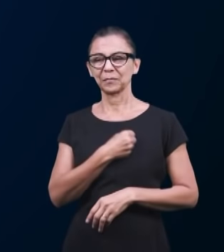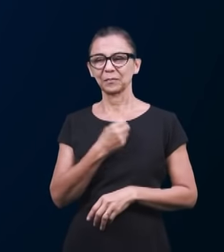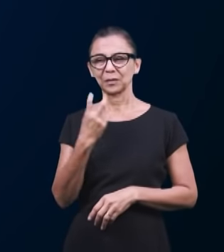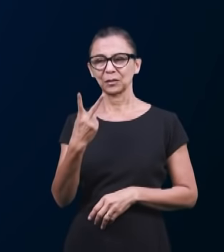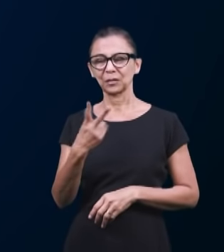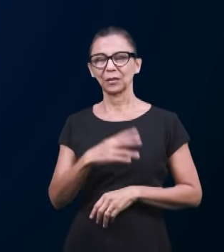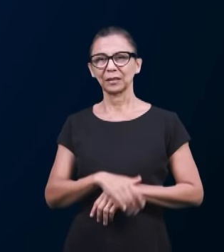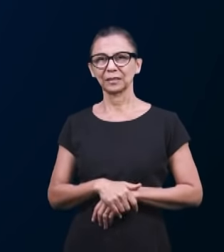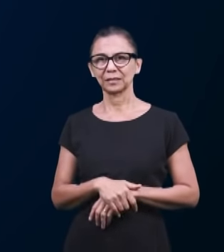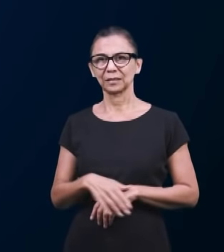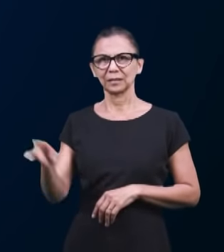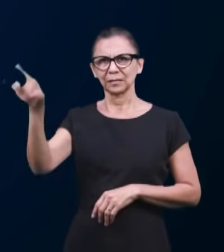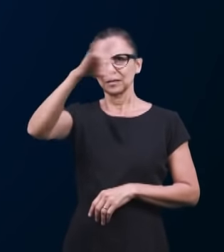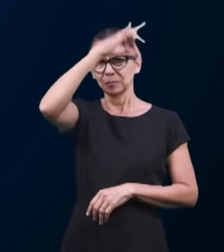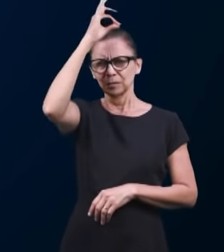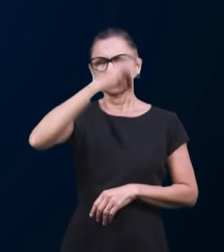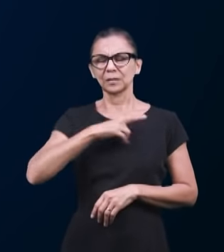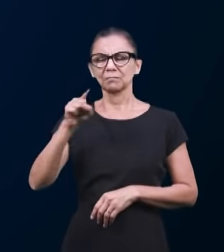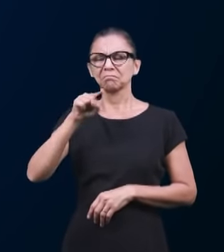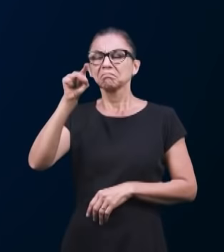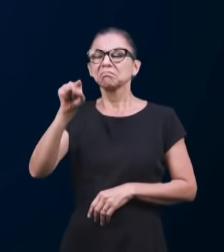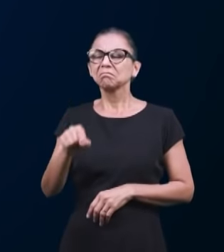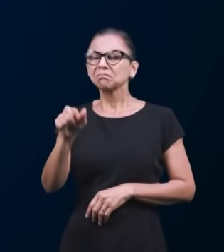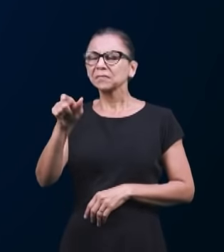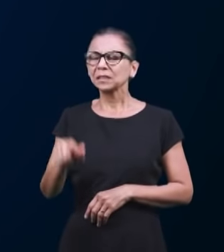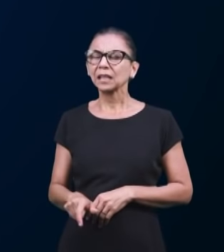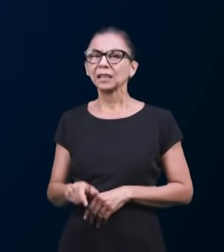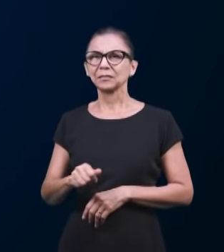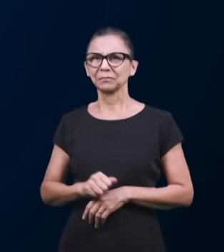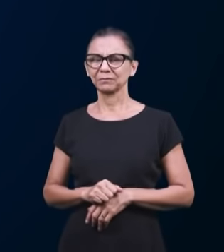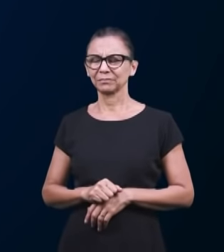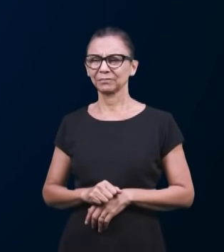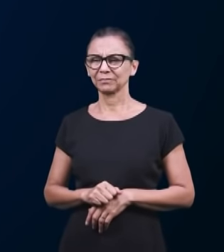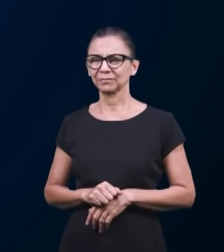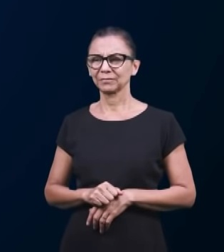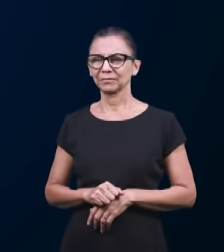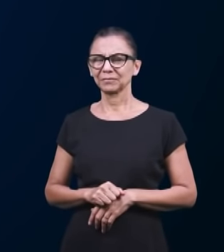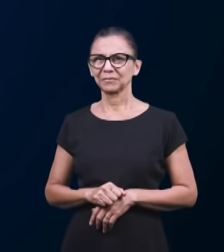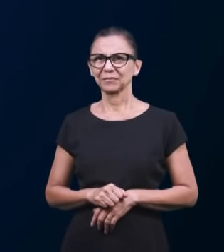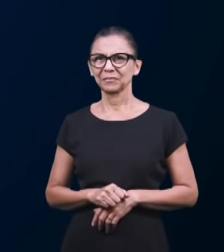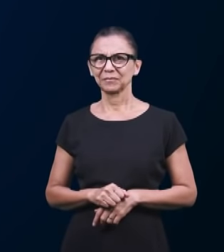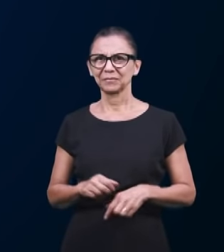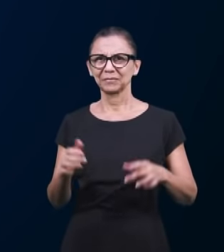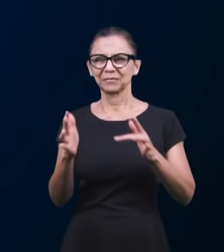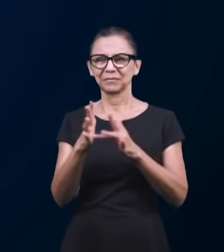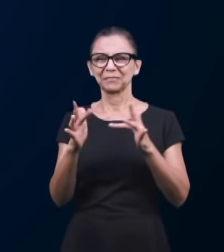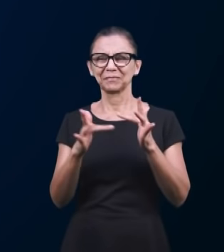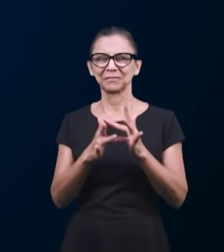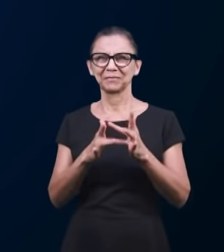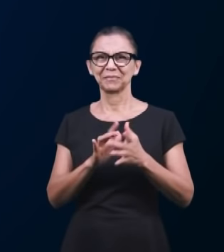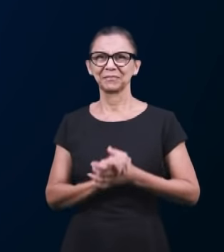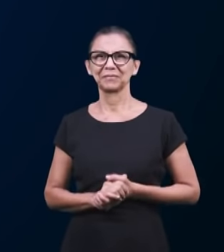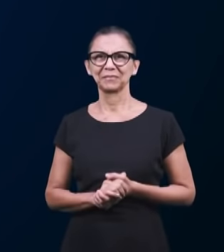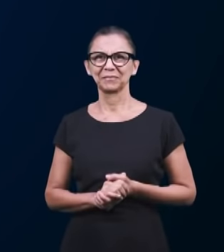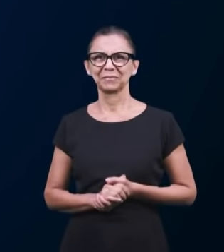número 2. Quem batiza com o Espírito Santo? É Jesus, o pastor ou a professora? Jesus.